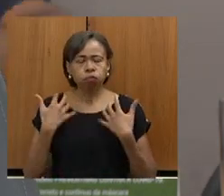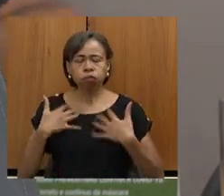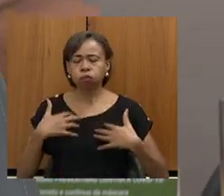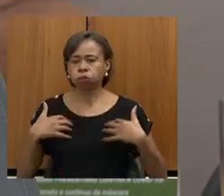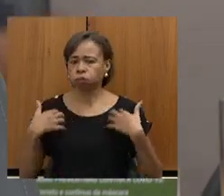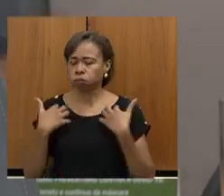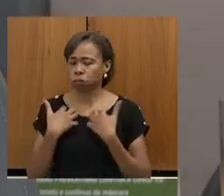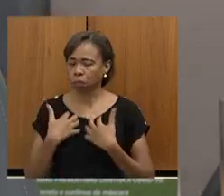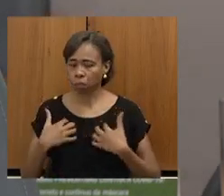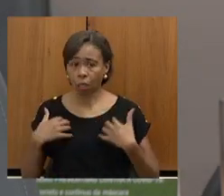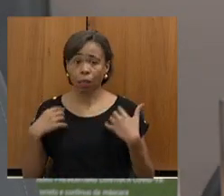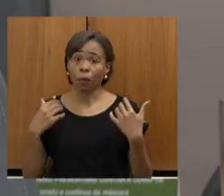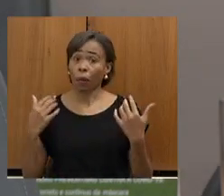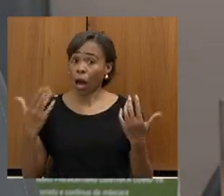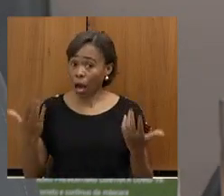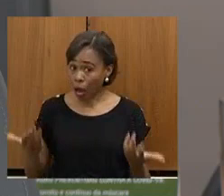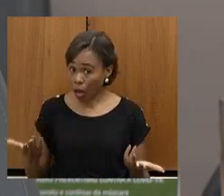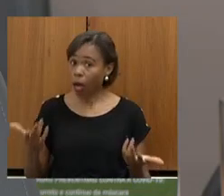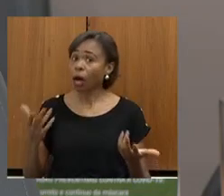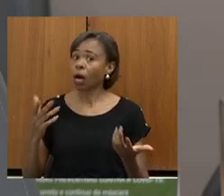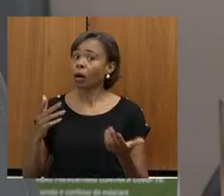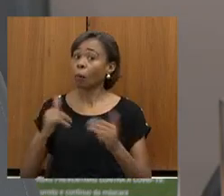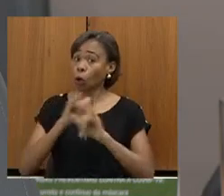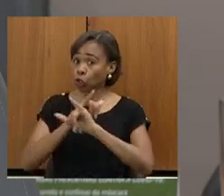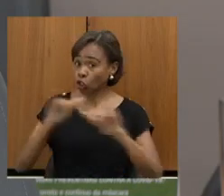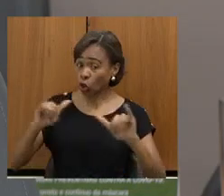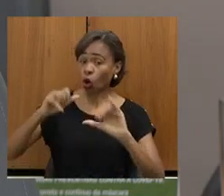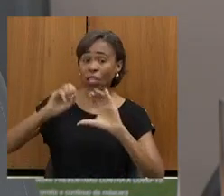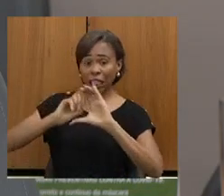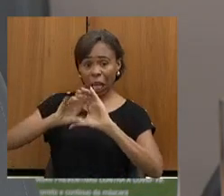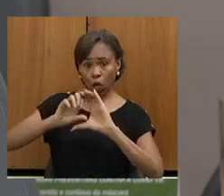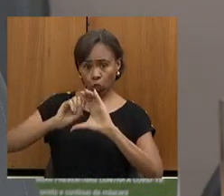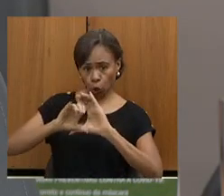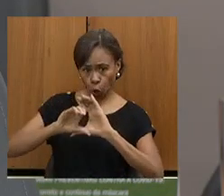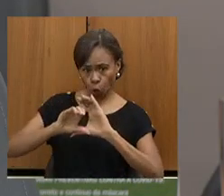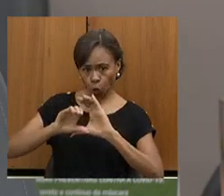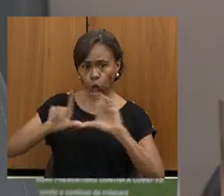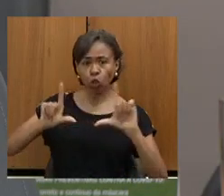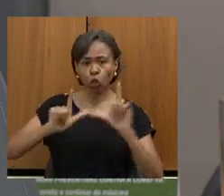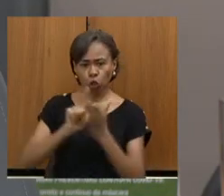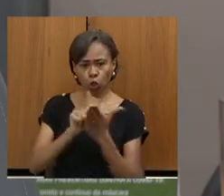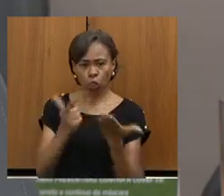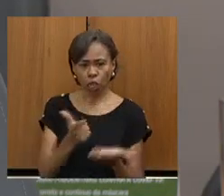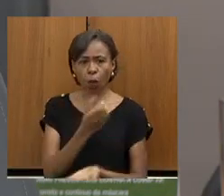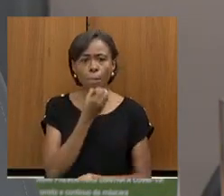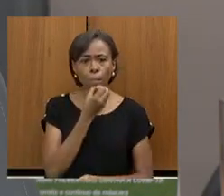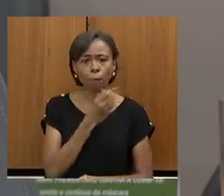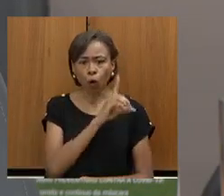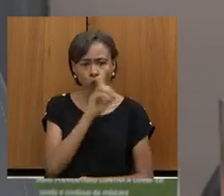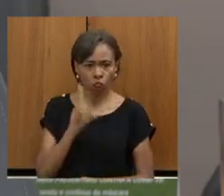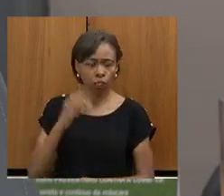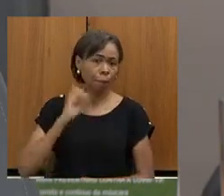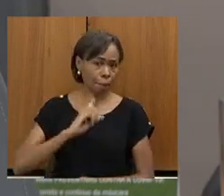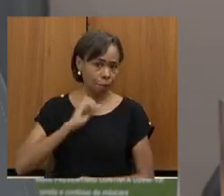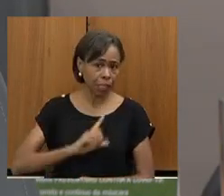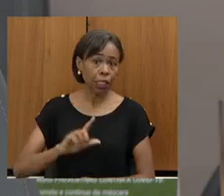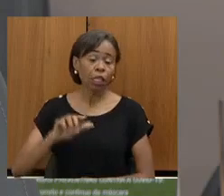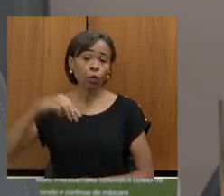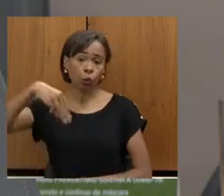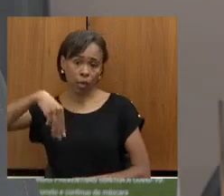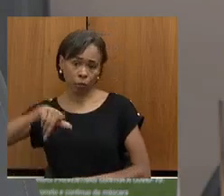Assim que o caso apareceu na Globo, no Bom Dia Minas, e no MG1, recebi uma ligação da escola.